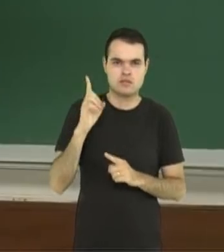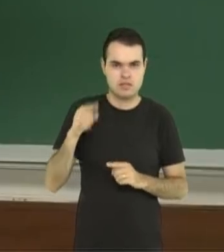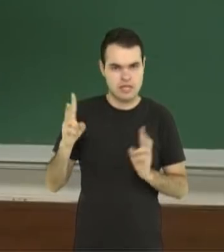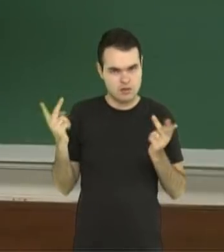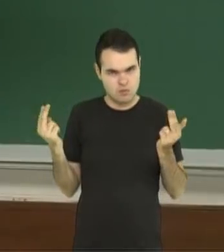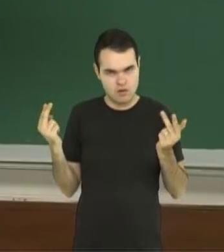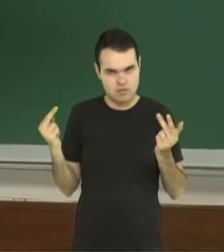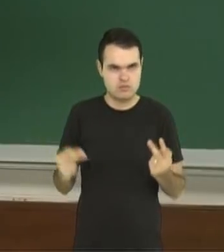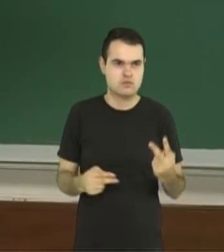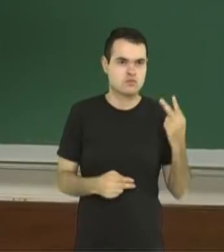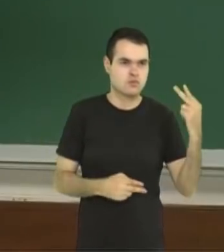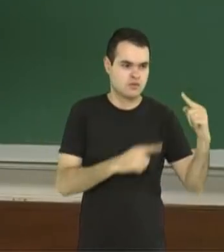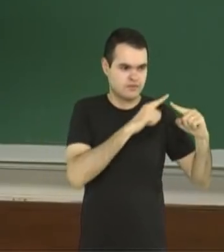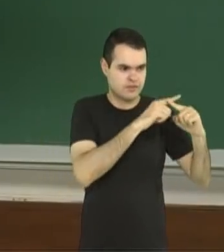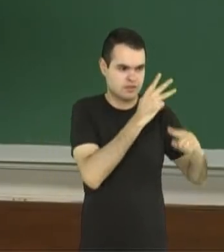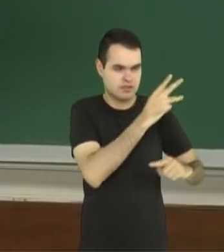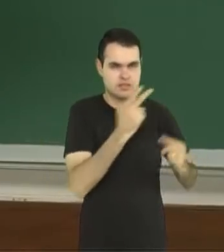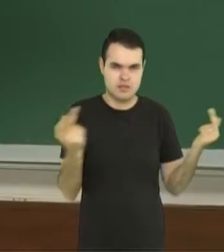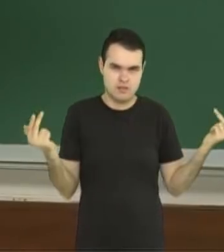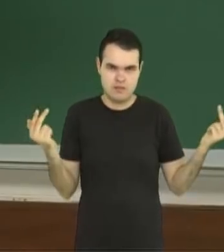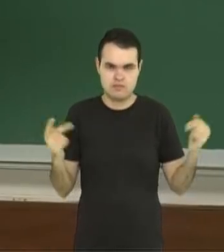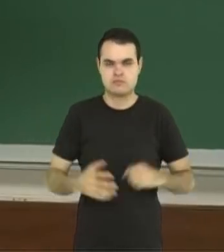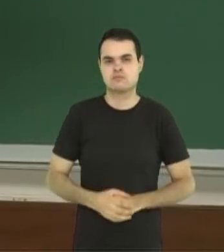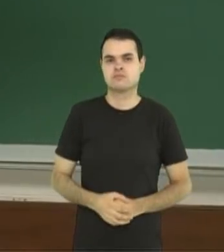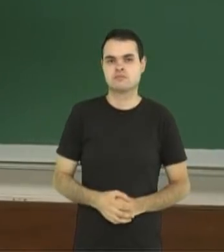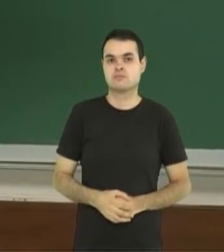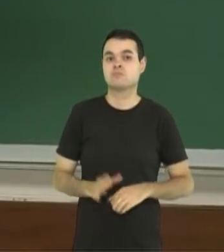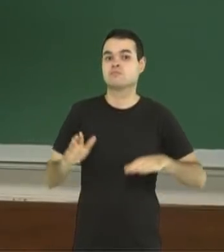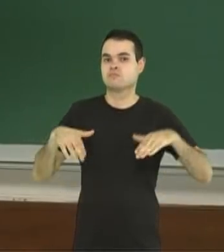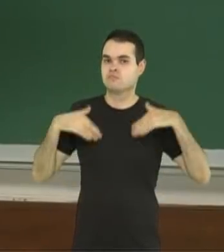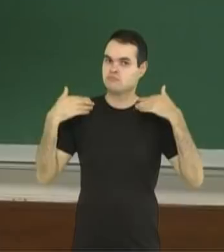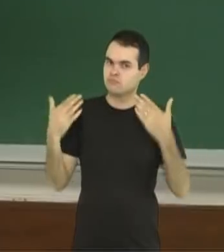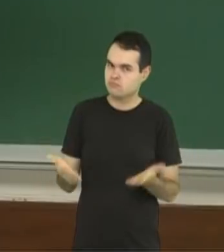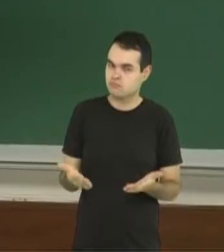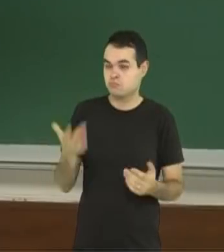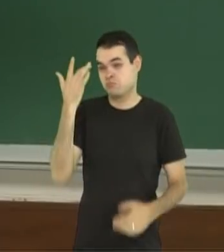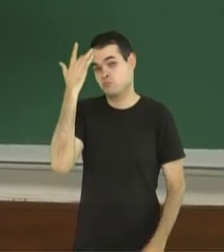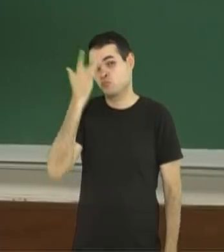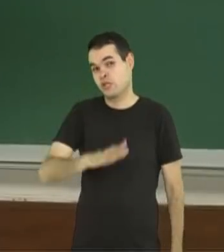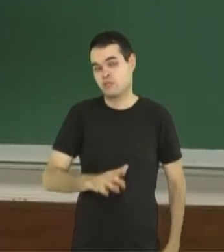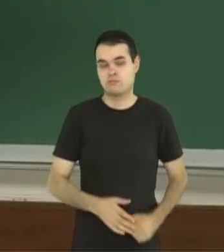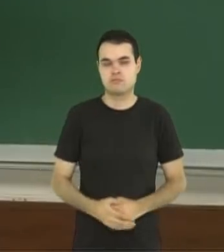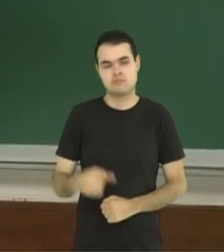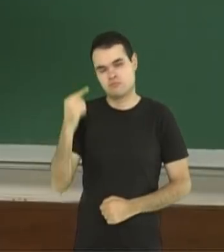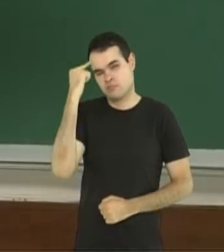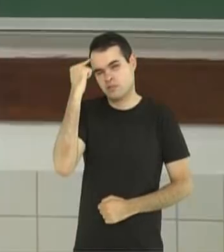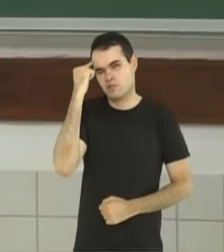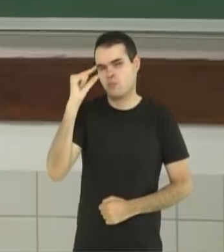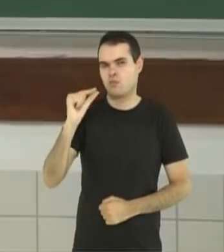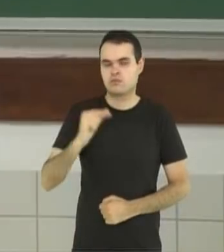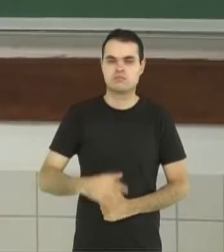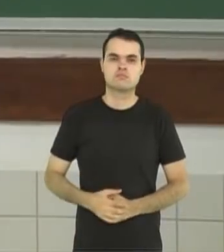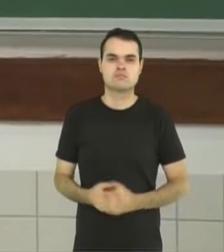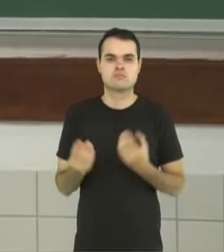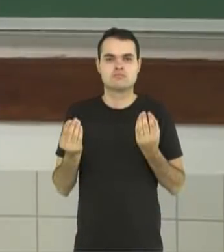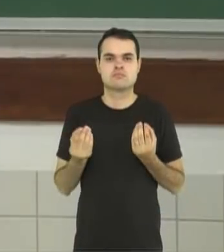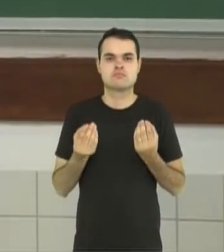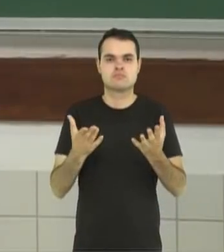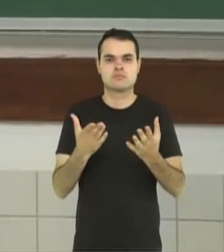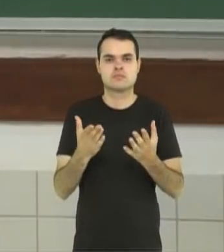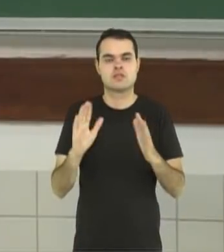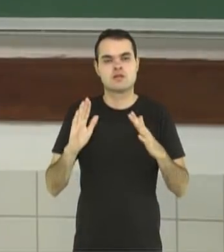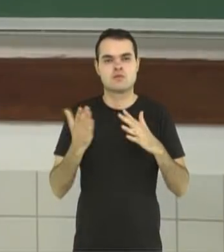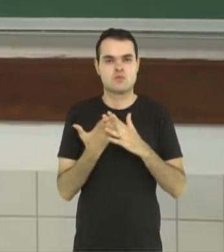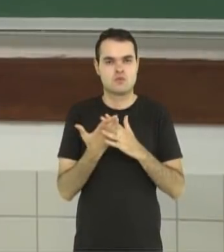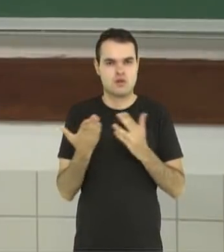é a mesma coisa que 2 vezes 3? Então, não sei agora. Vou pensar um pouquinho aqui. Para isso, eu vou dar um intervalozinho, porque